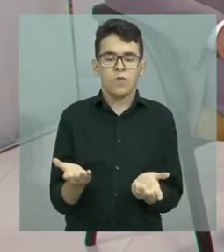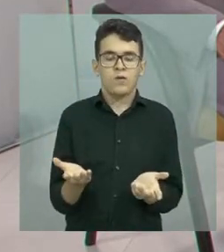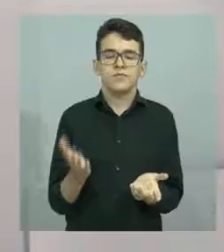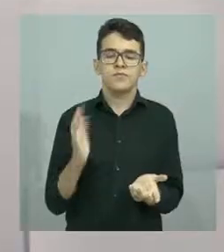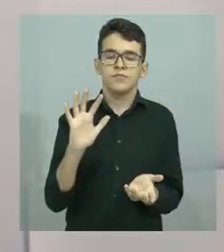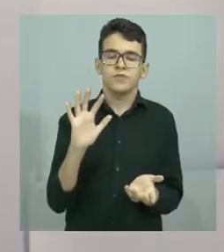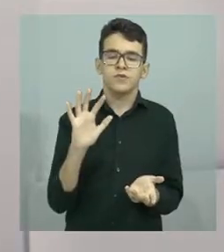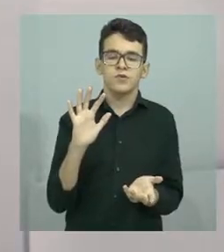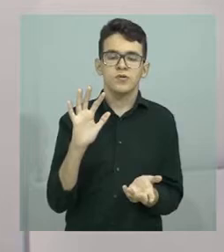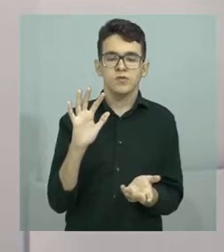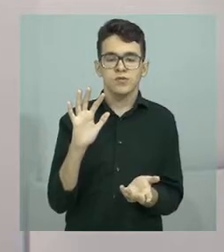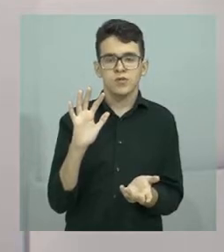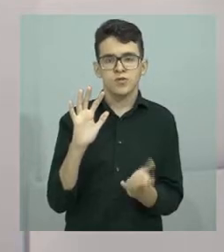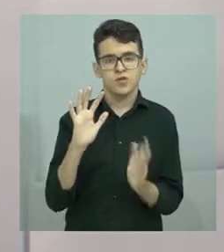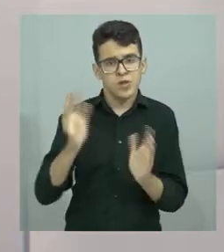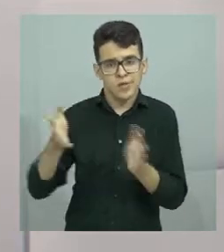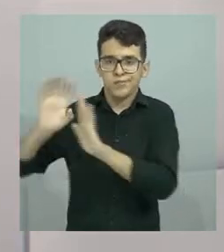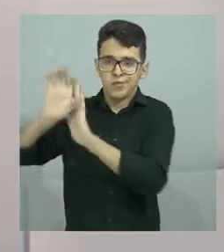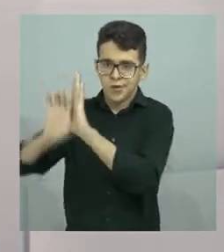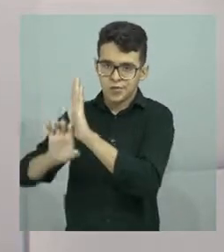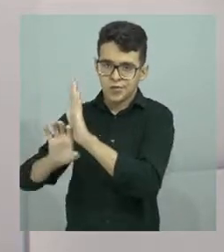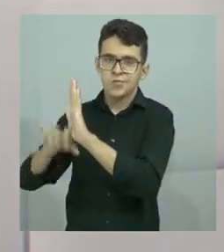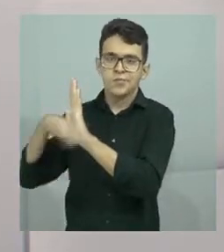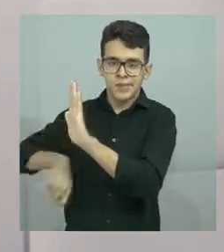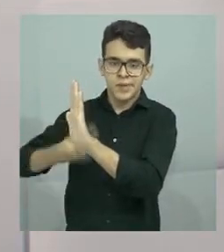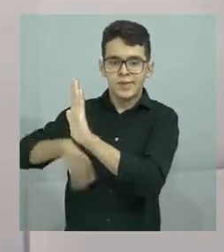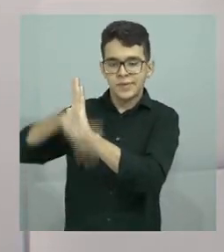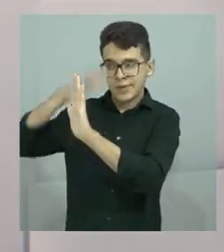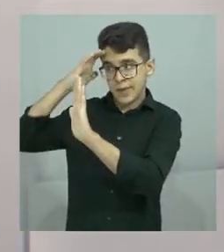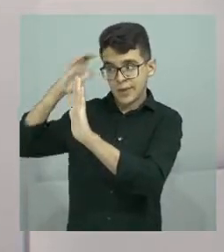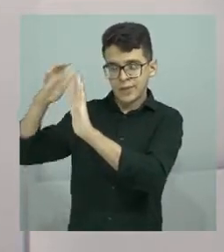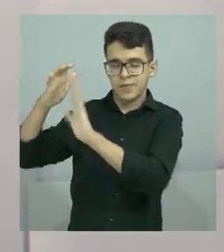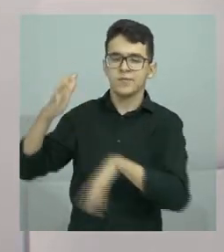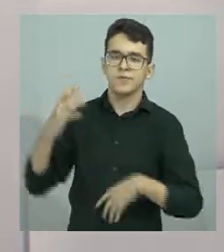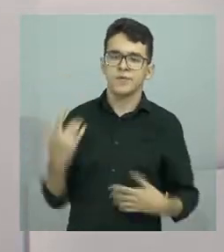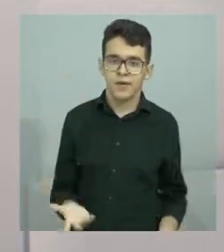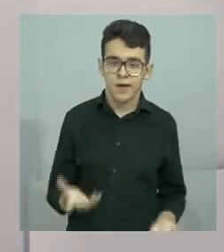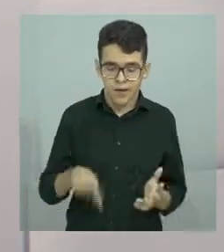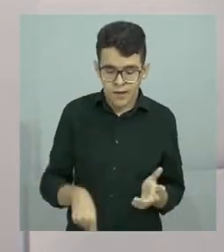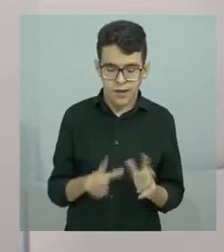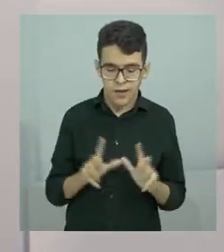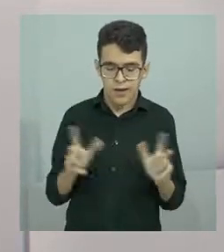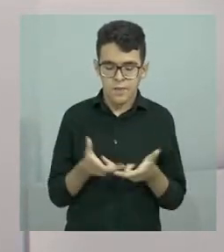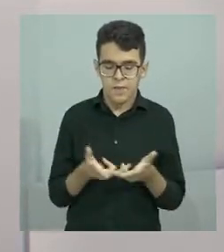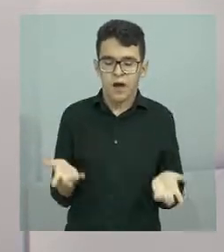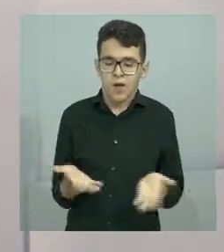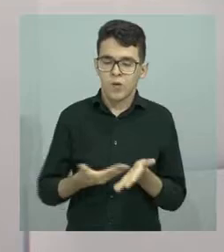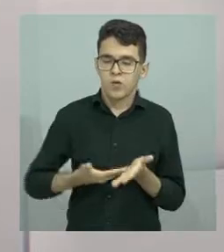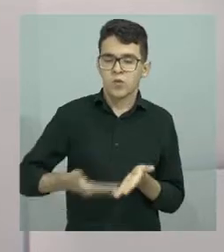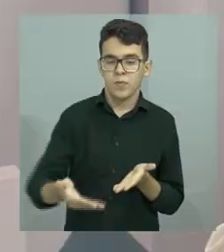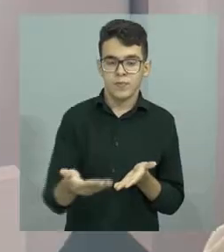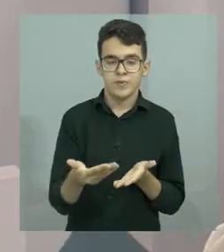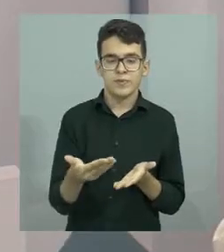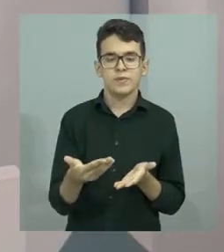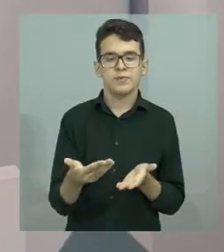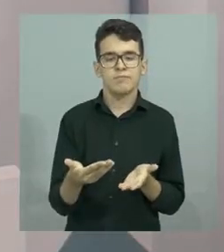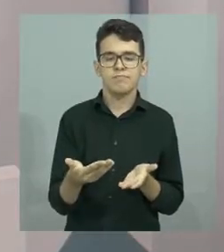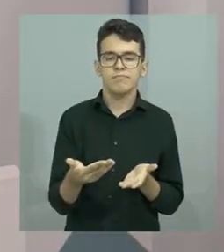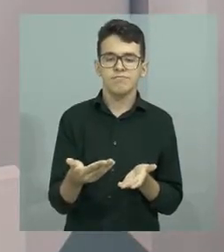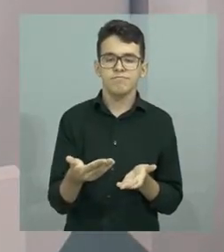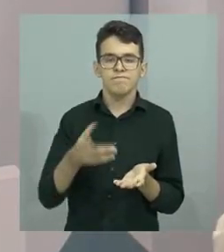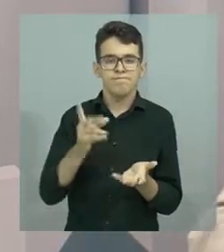nos coloca e nos impõe a lei. A Câmara Municipal de Fortaleza que dá esse pontapé no que se refere à atuação